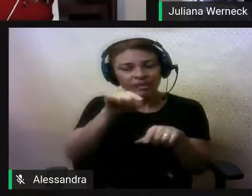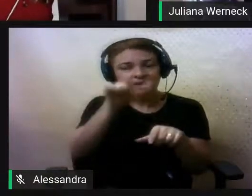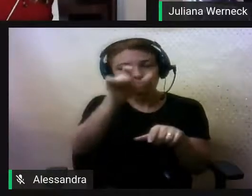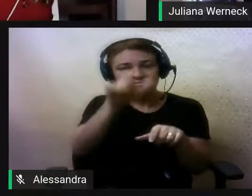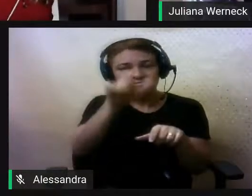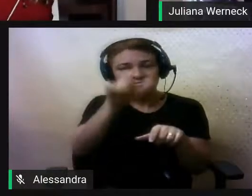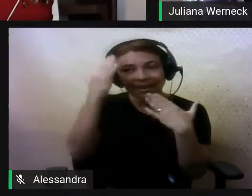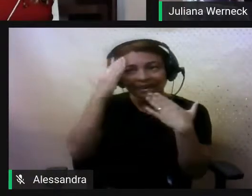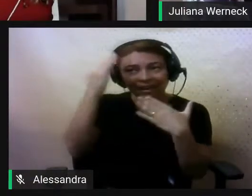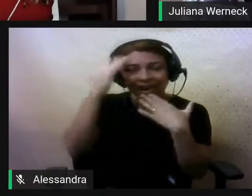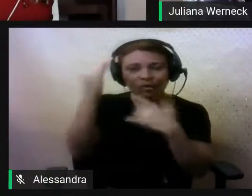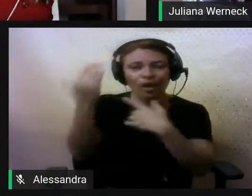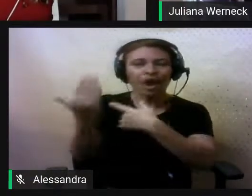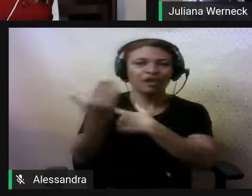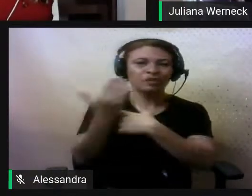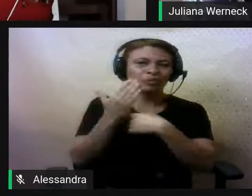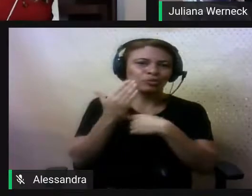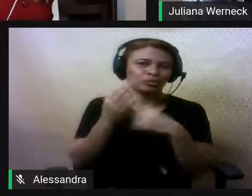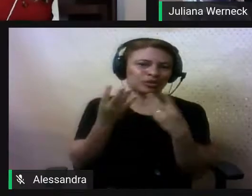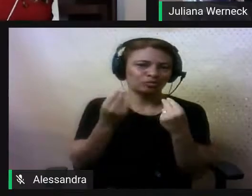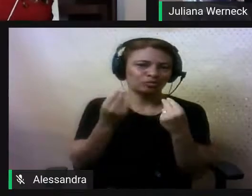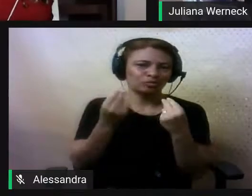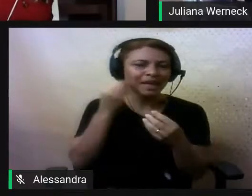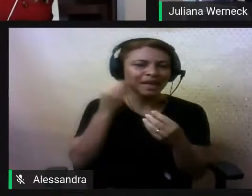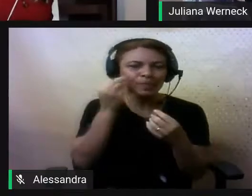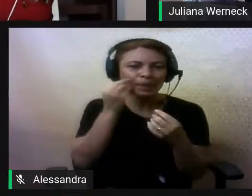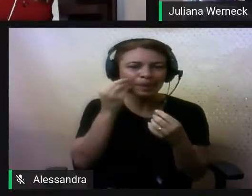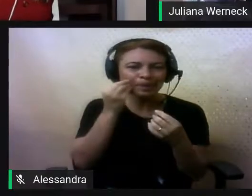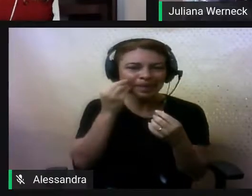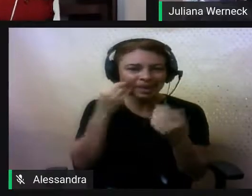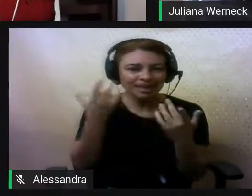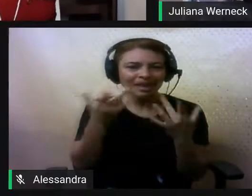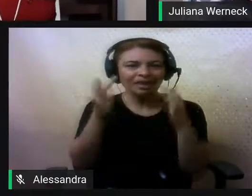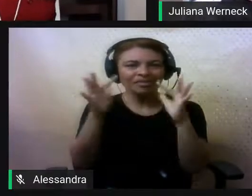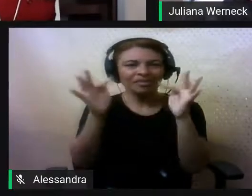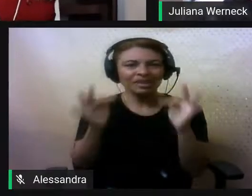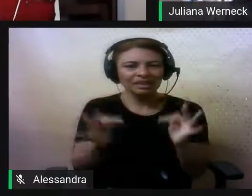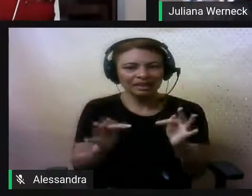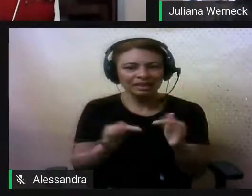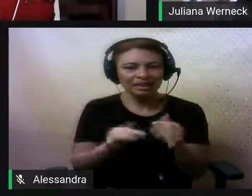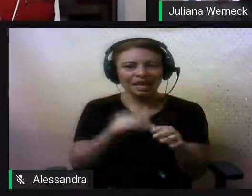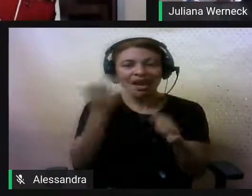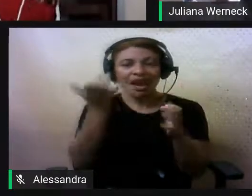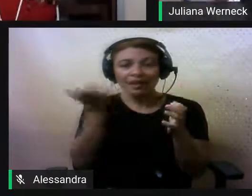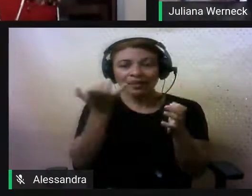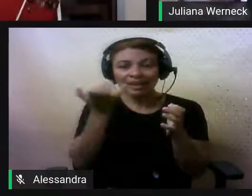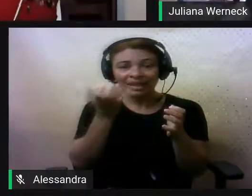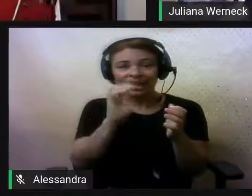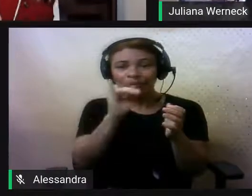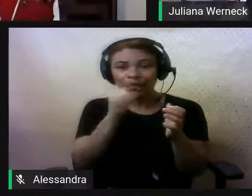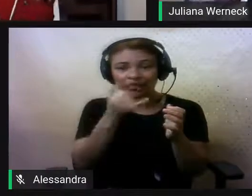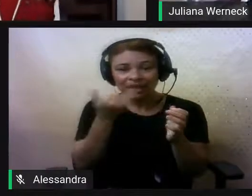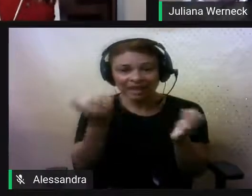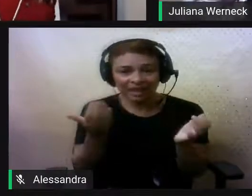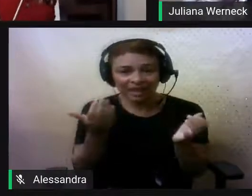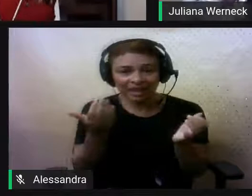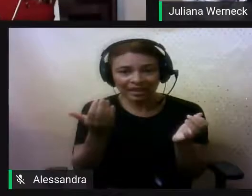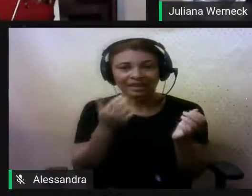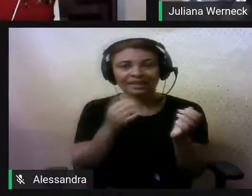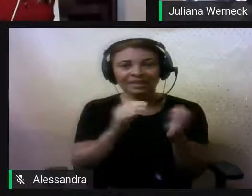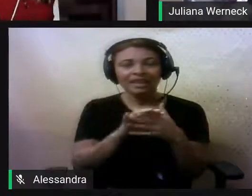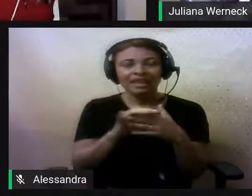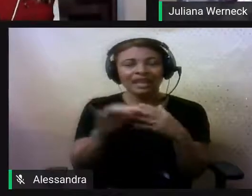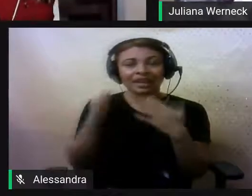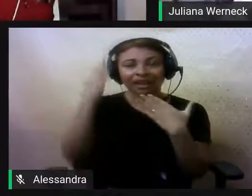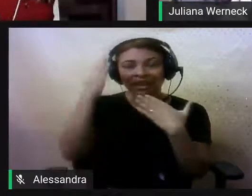ajuda muito também, né? A experimentar essa felicidade, né? Eu queria aproveitar. Eu falo que gratidão não é só uma